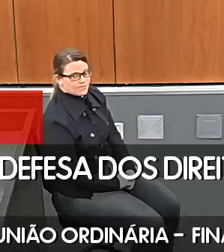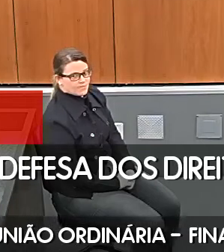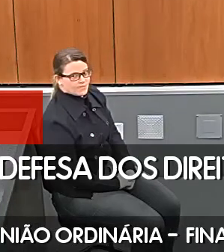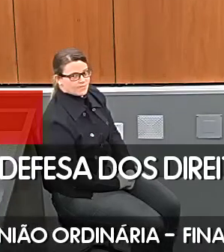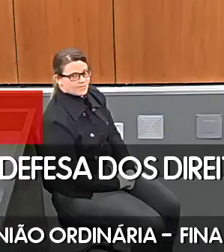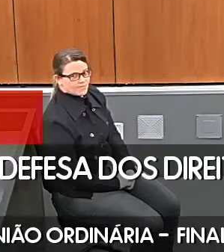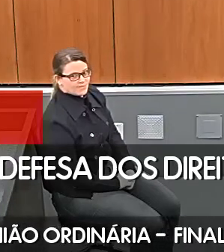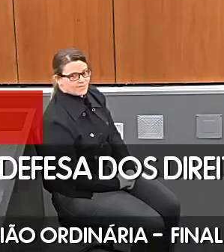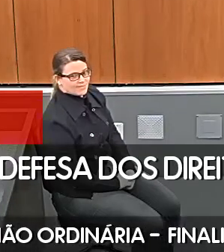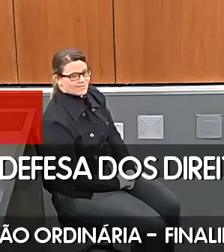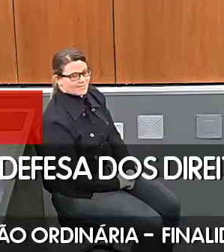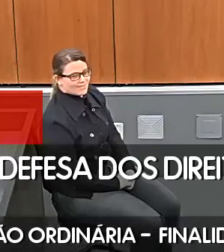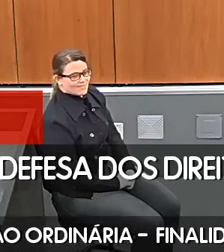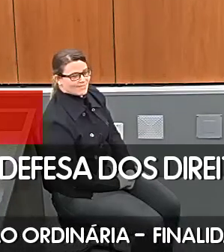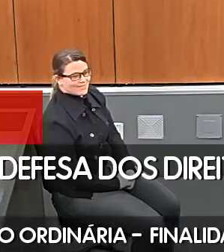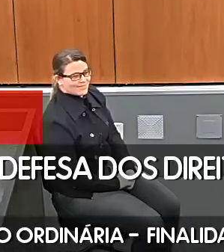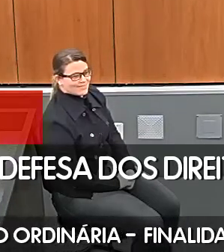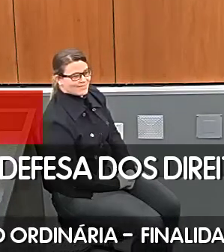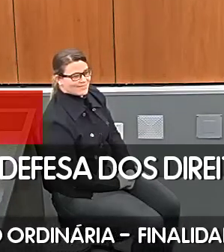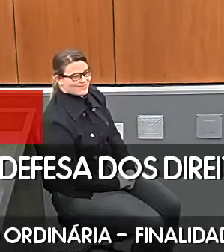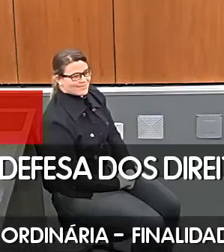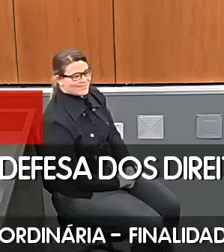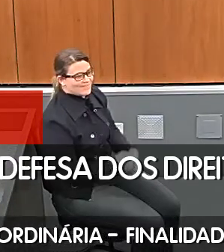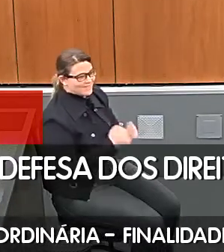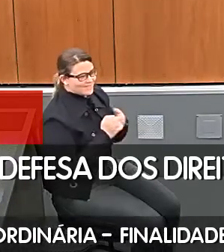Agradeço pela palavra que ele nos concedeu.